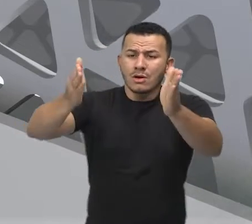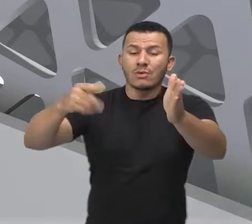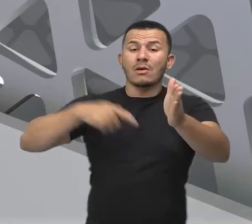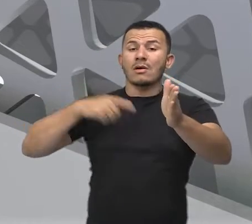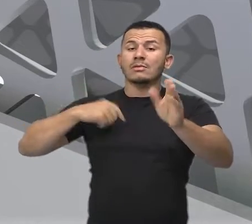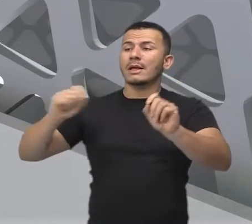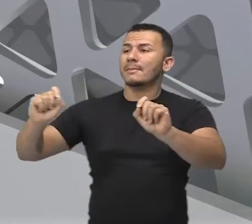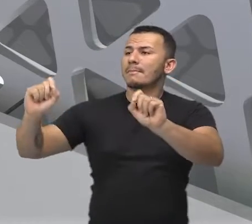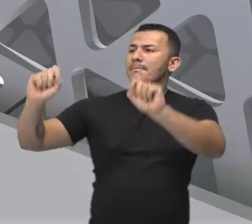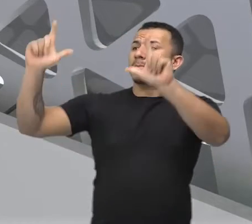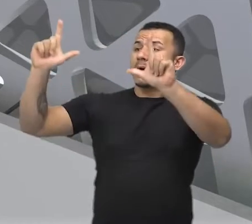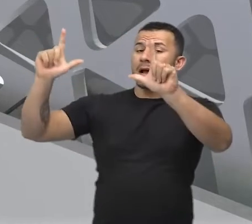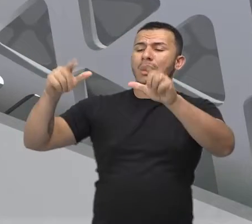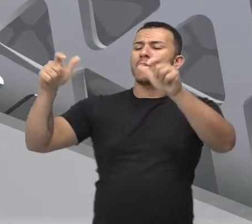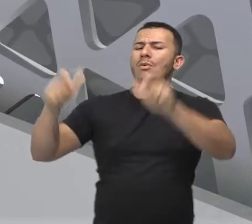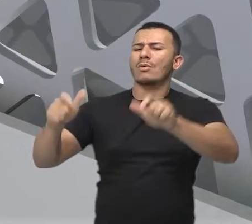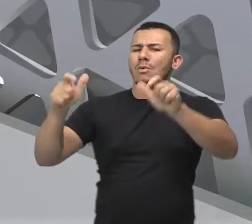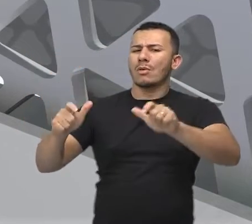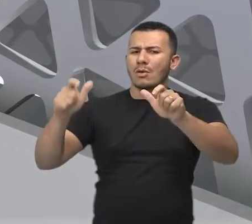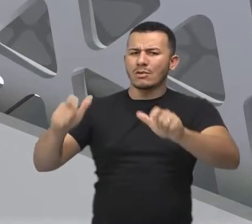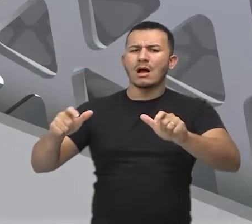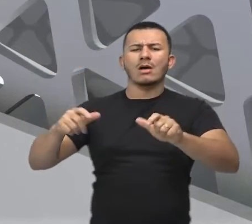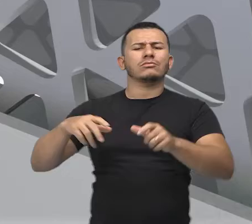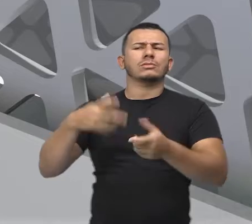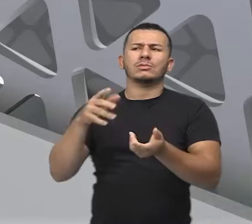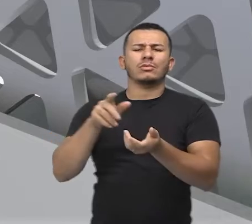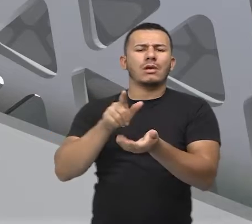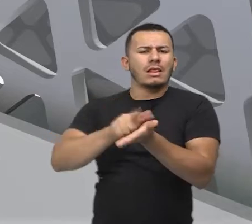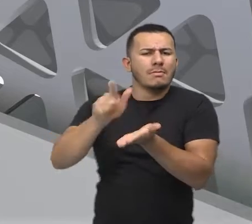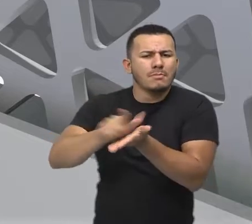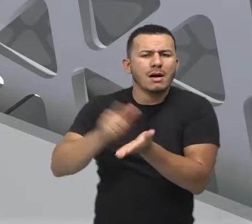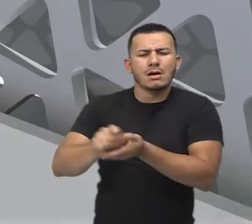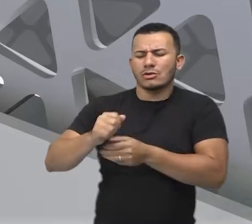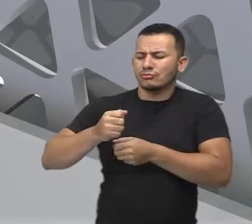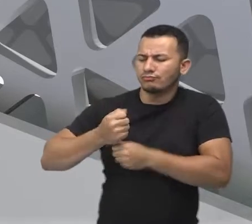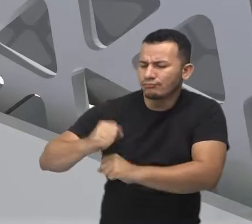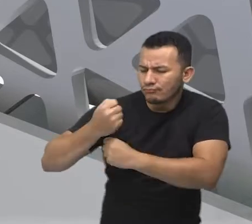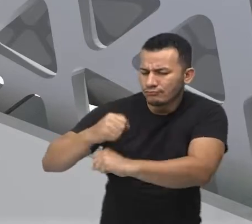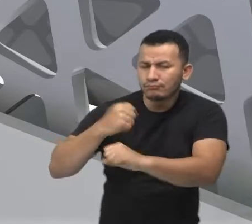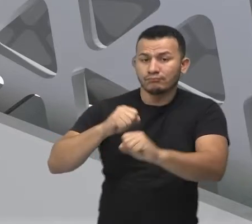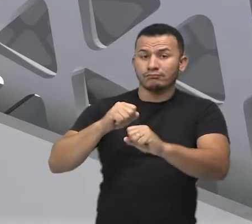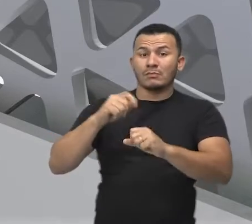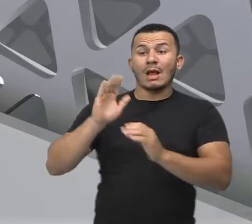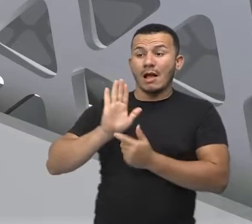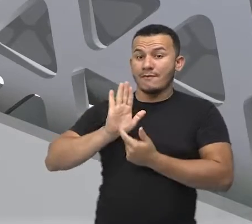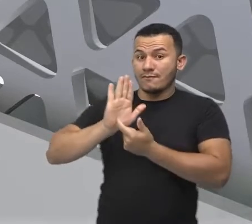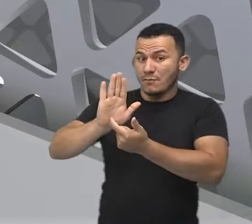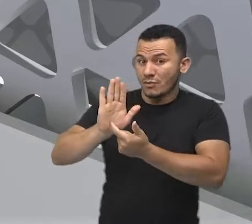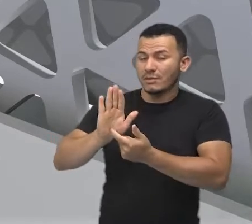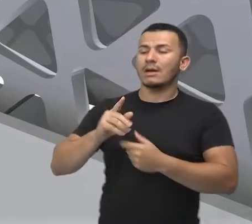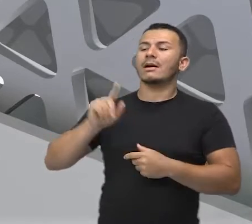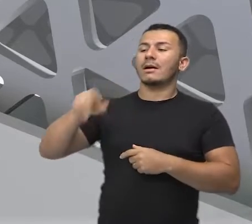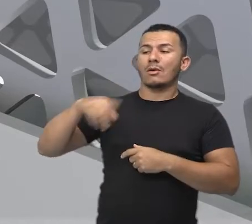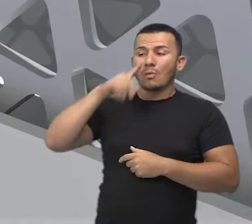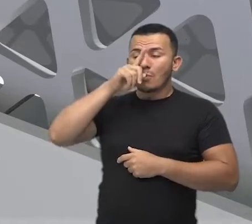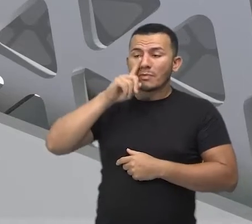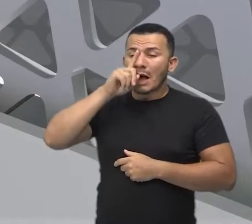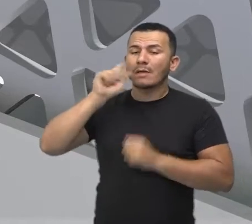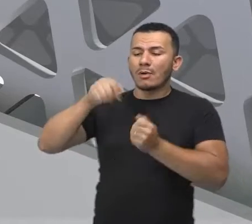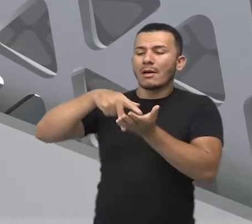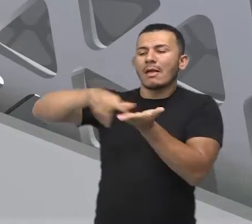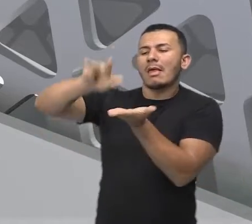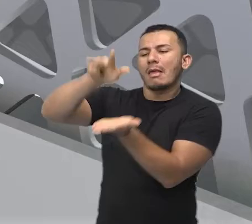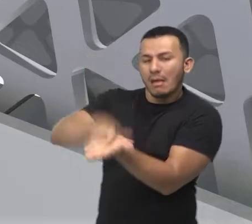uma placa como essa, lá no local em que se está lavando o pátio. Coloca uma placa, atenção, risco de queda. Pelo contexto,